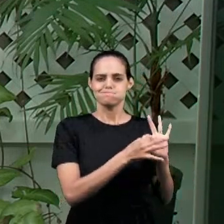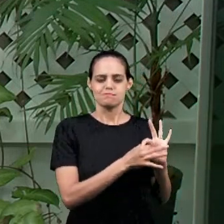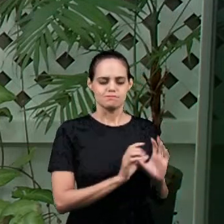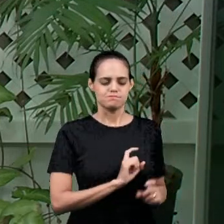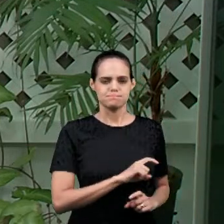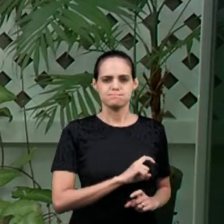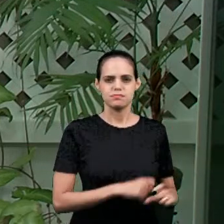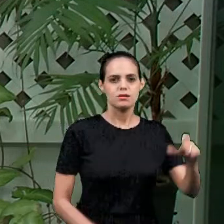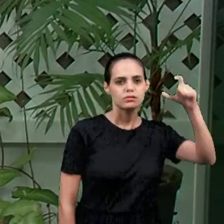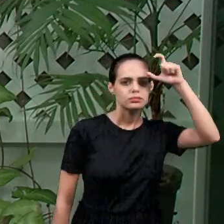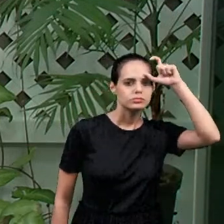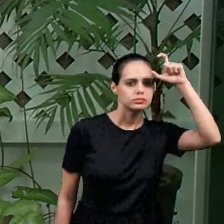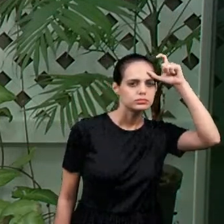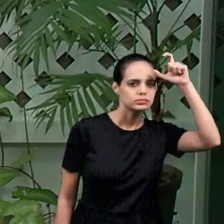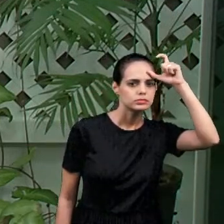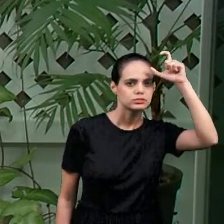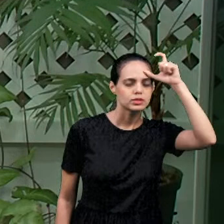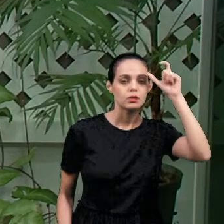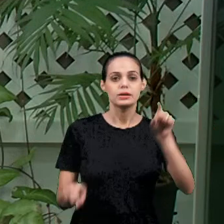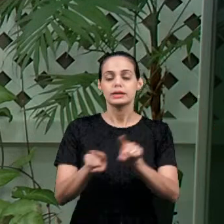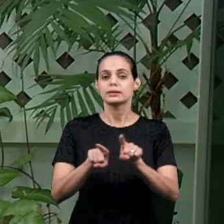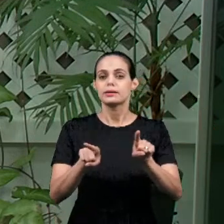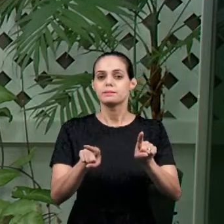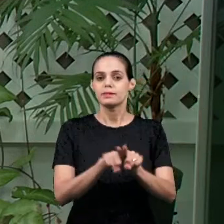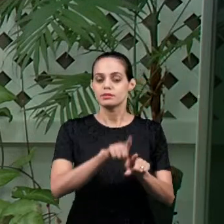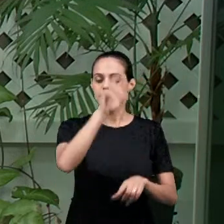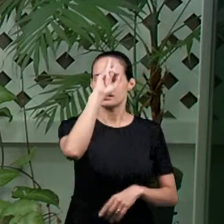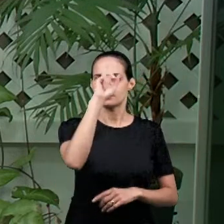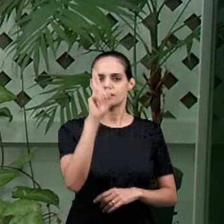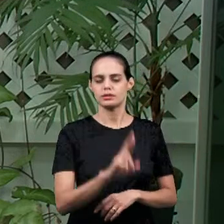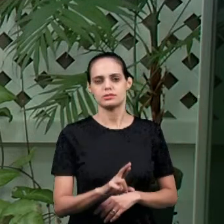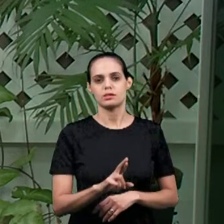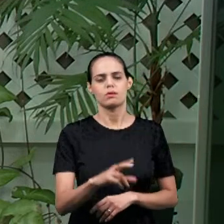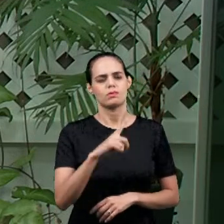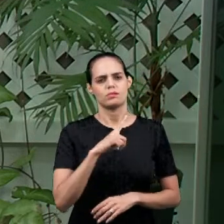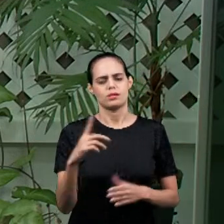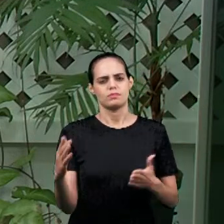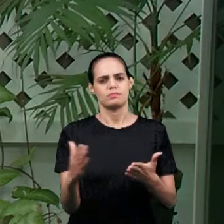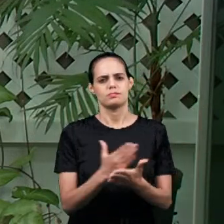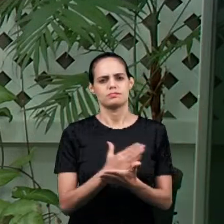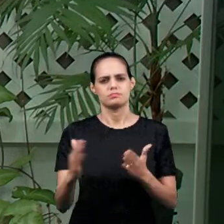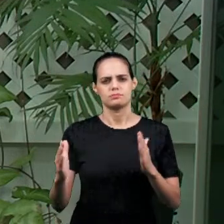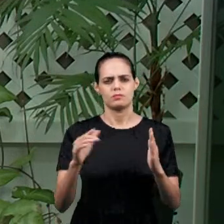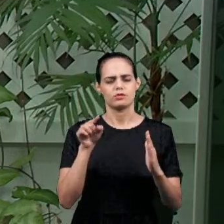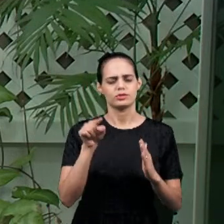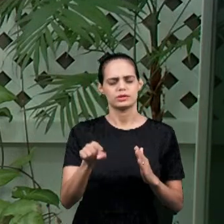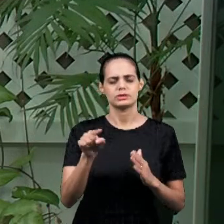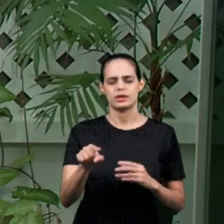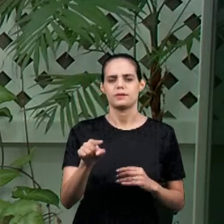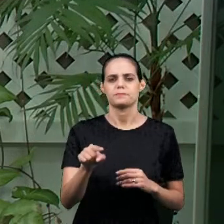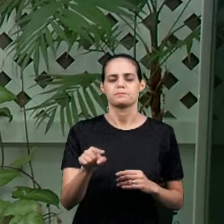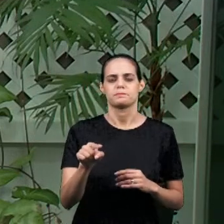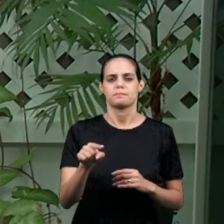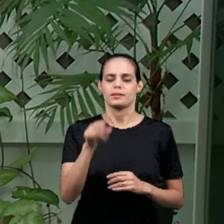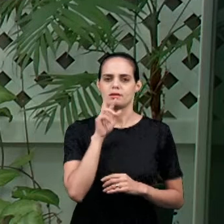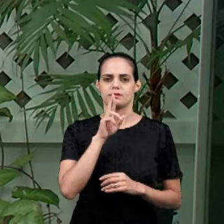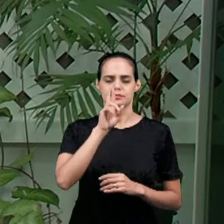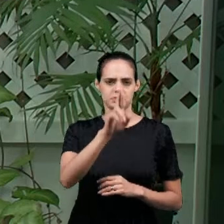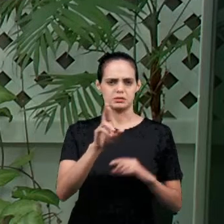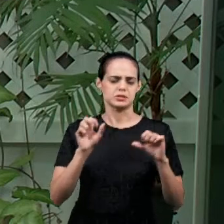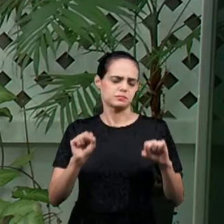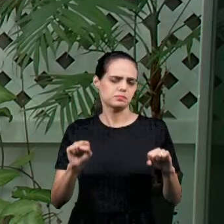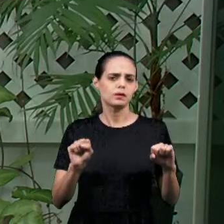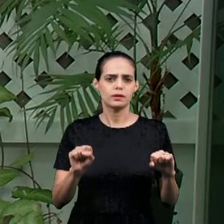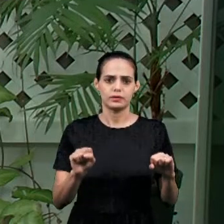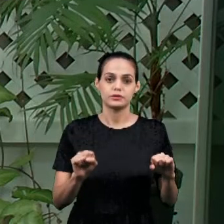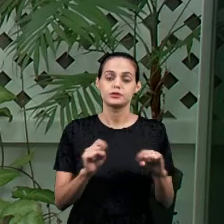do maligno e da carne. Então, há momentos que você vai dar a resposta. Você pode dar uma dessas respostas,